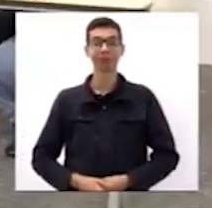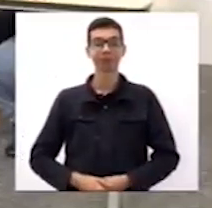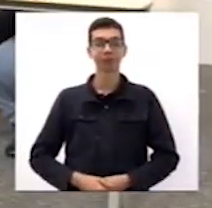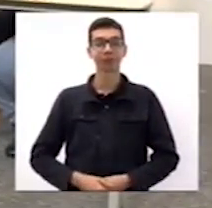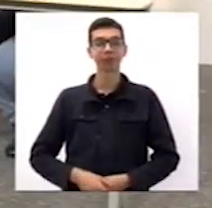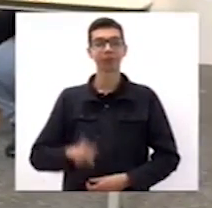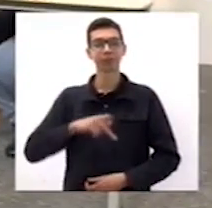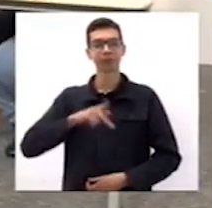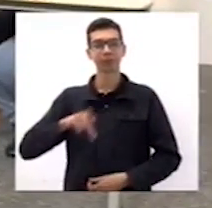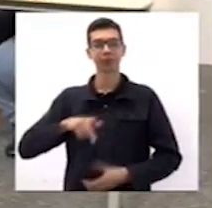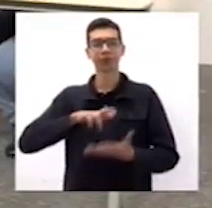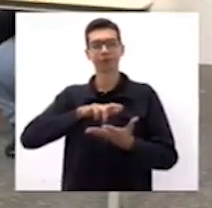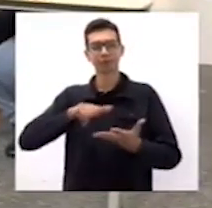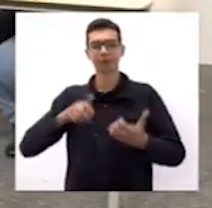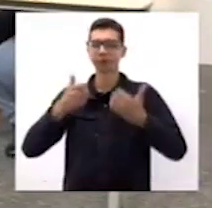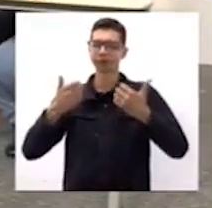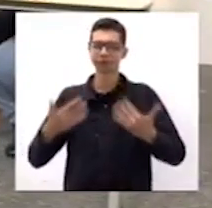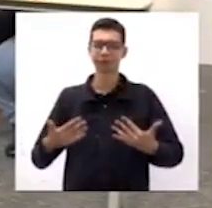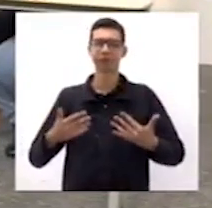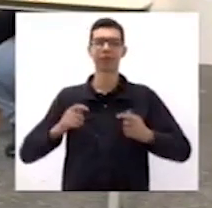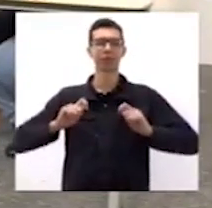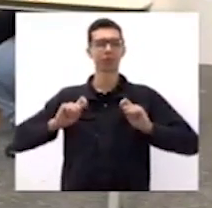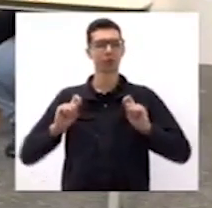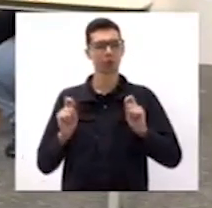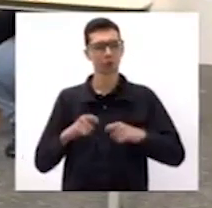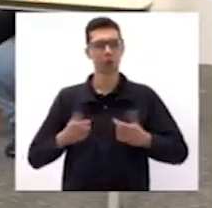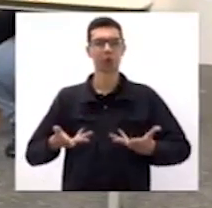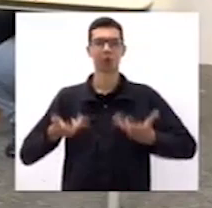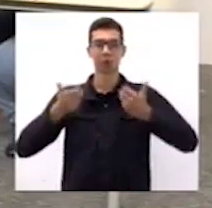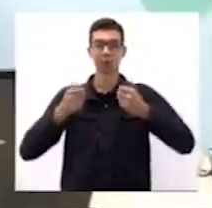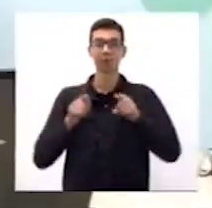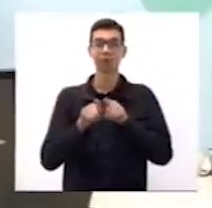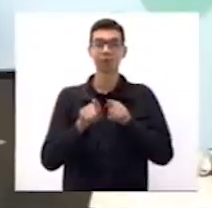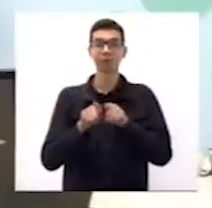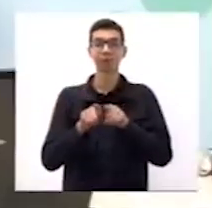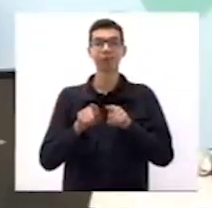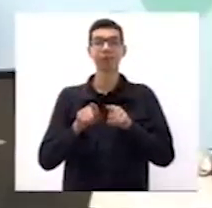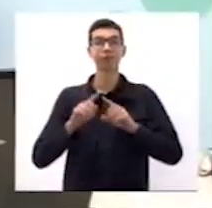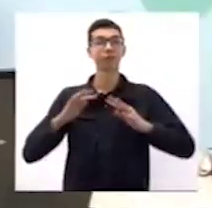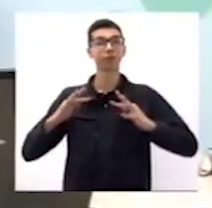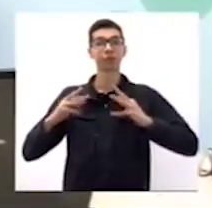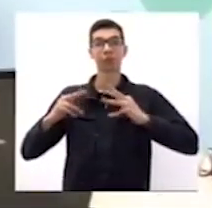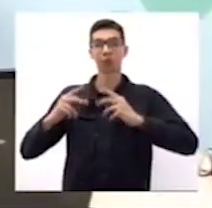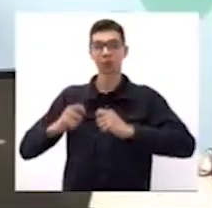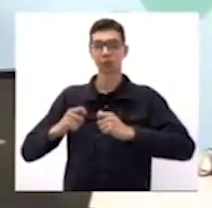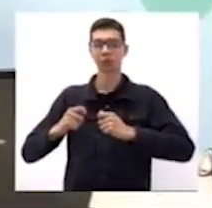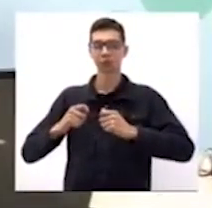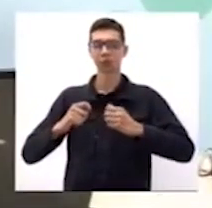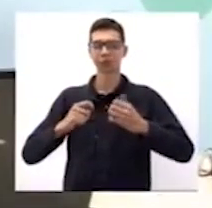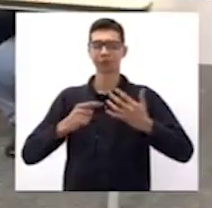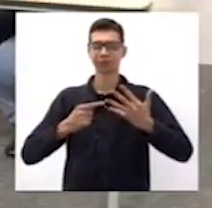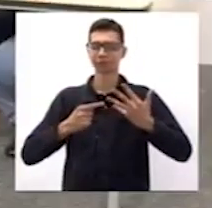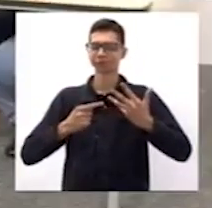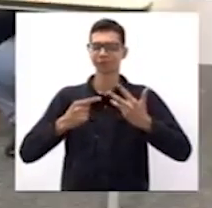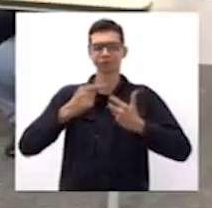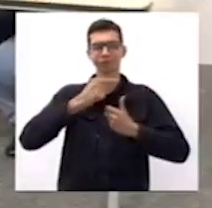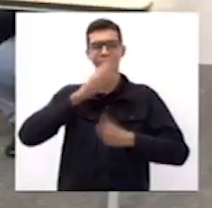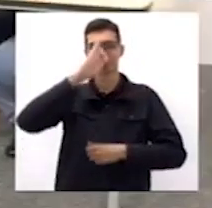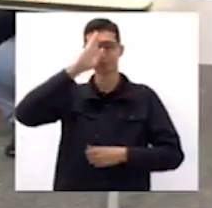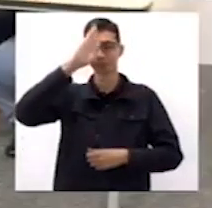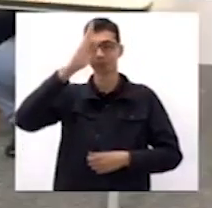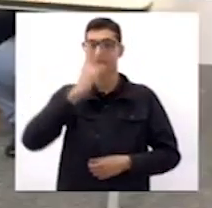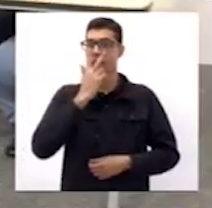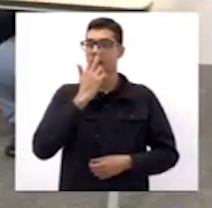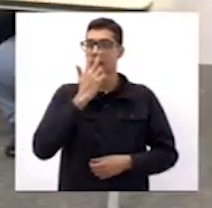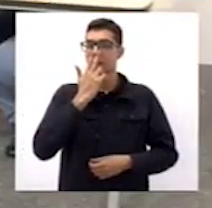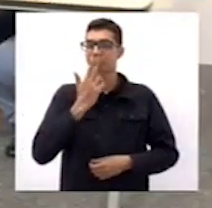habilidades até as competências, dimensões, e todos eles, sem dúvida, é fundamental, né? Acho que dava até para fazer